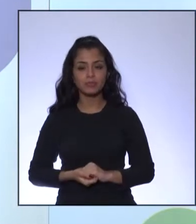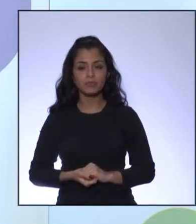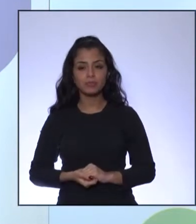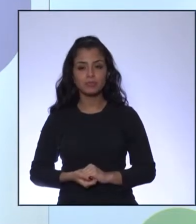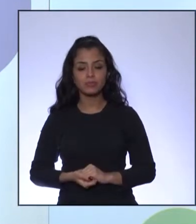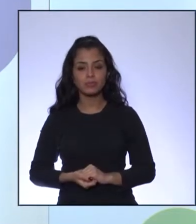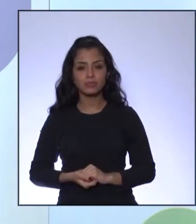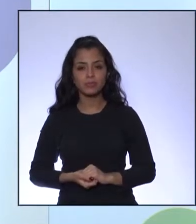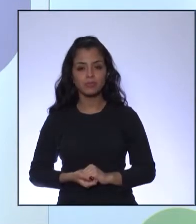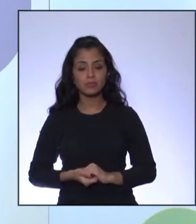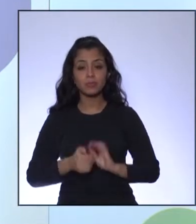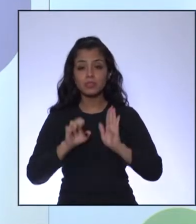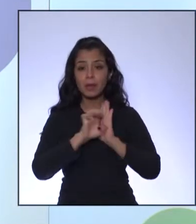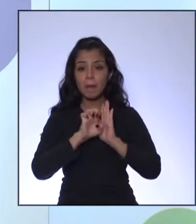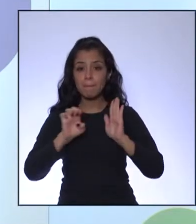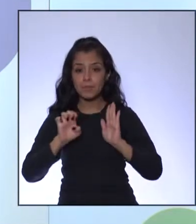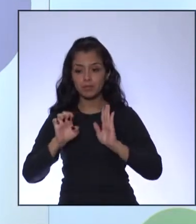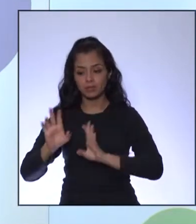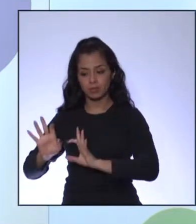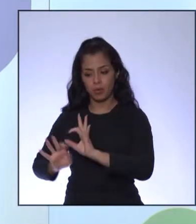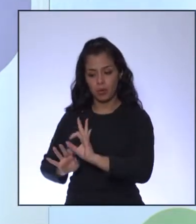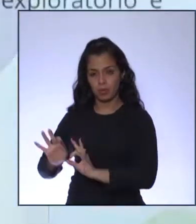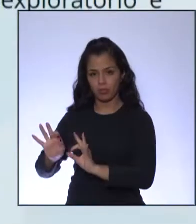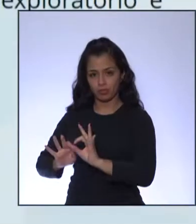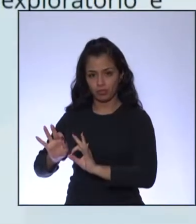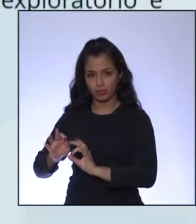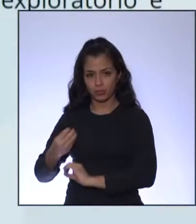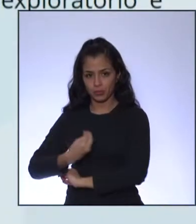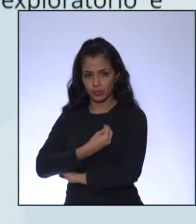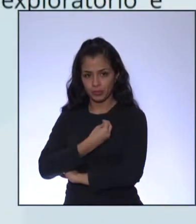A ementa do projeto de vida.